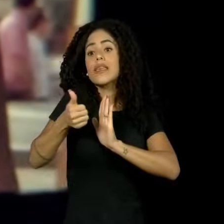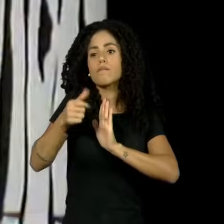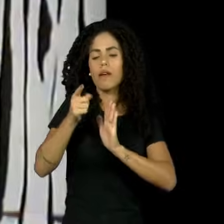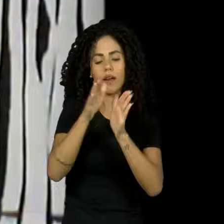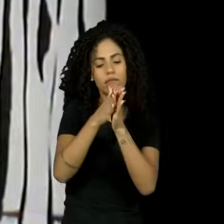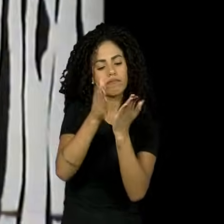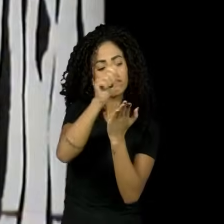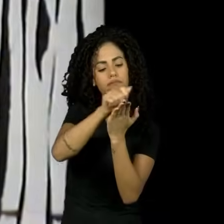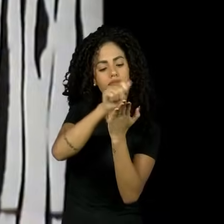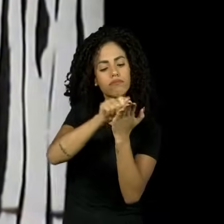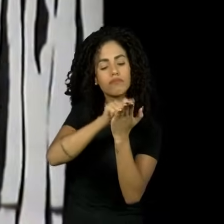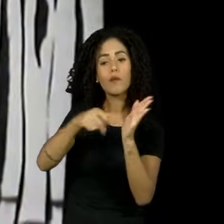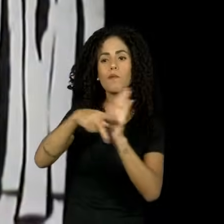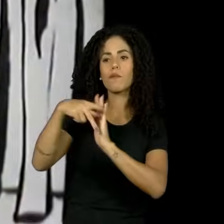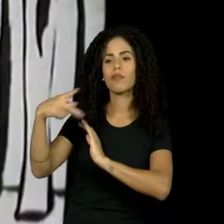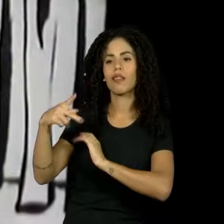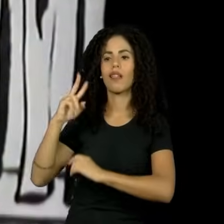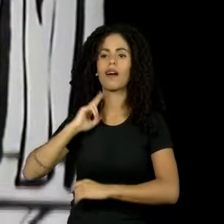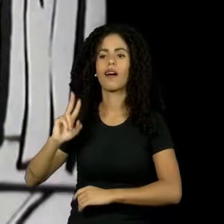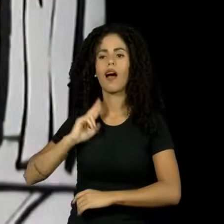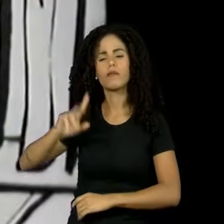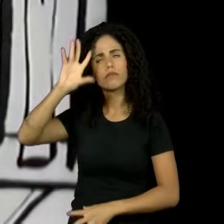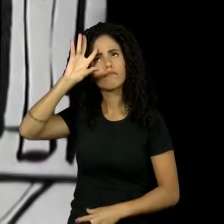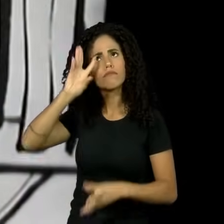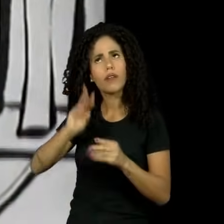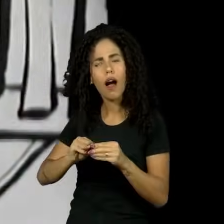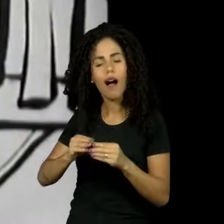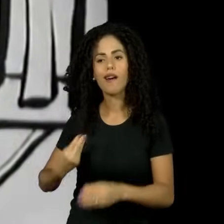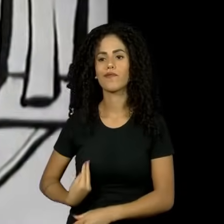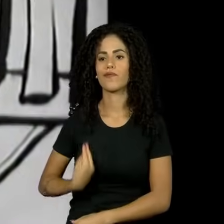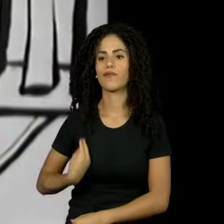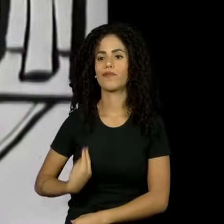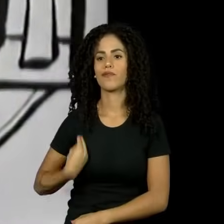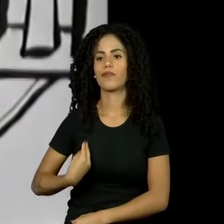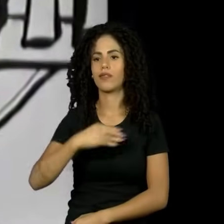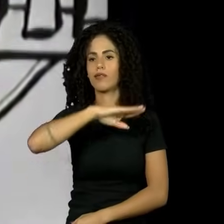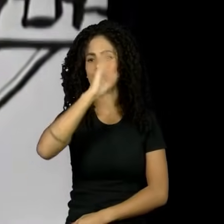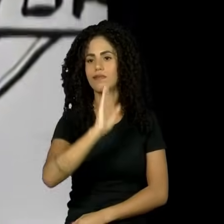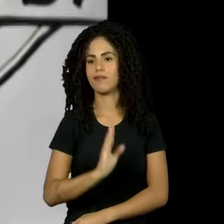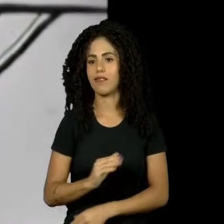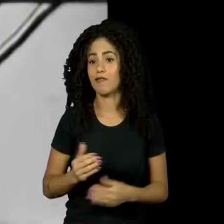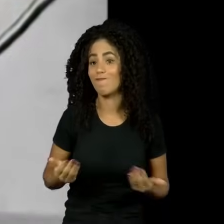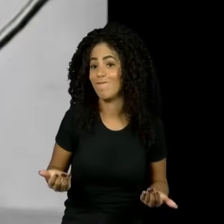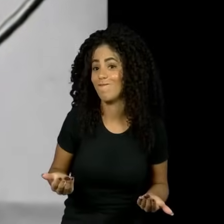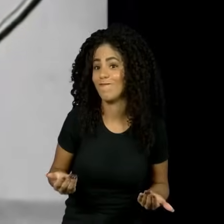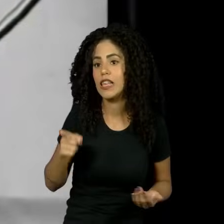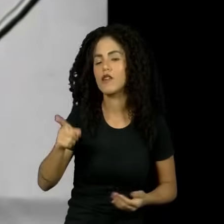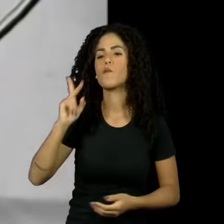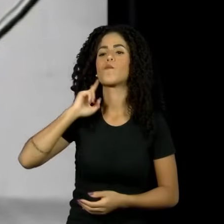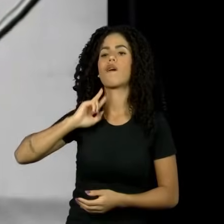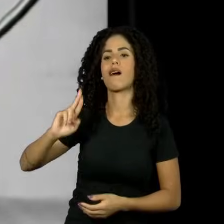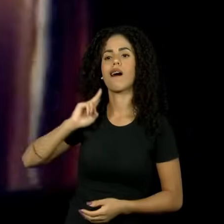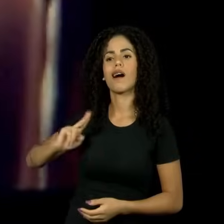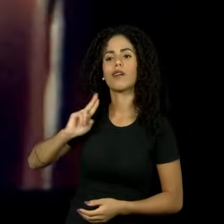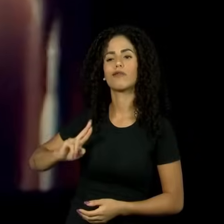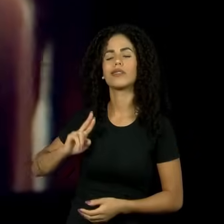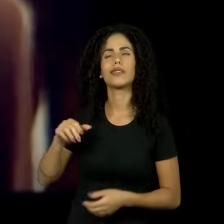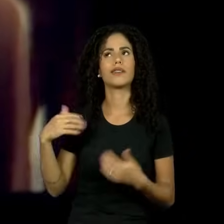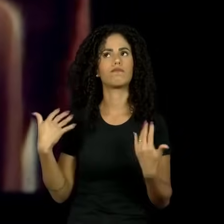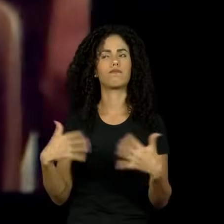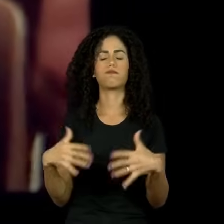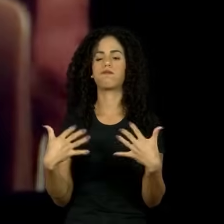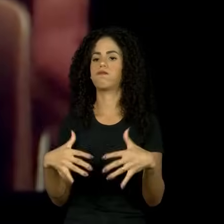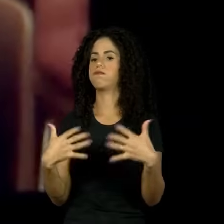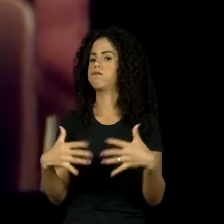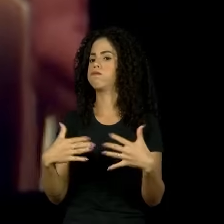livro para se entender a realidade brasileira. Eu acho que Carolina, ela abre caminho.